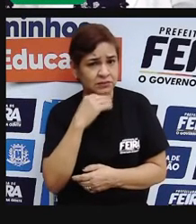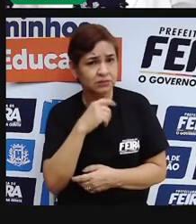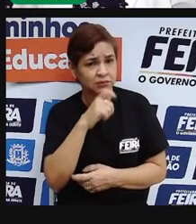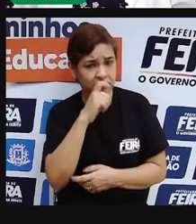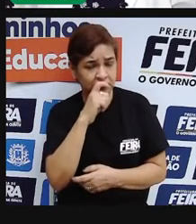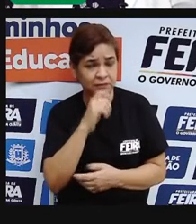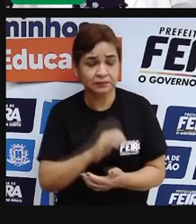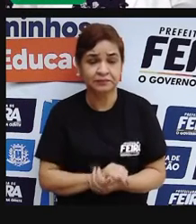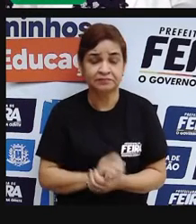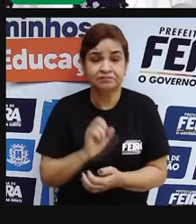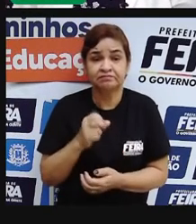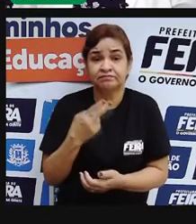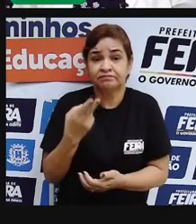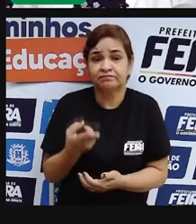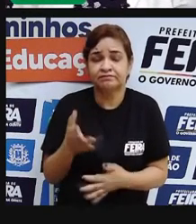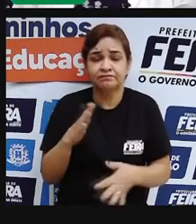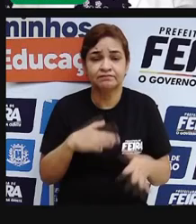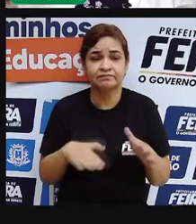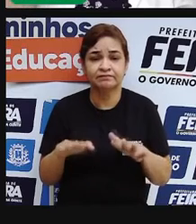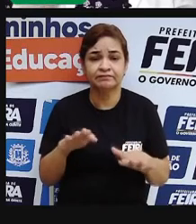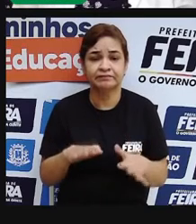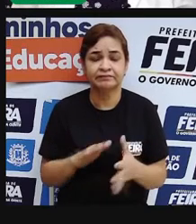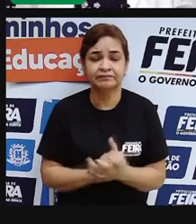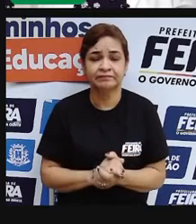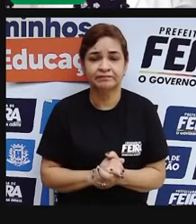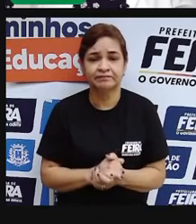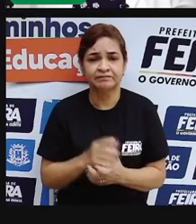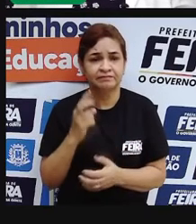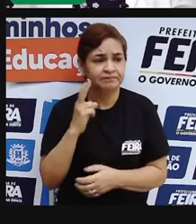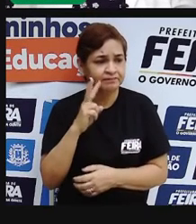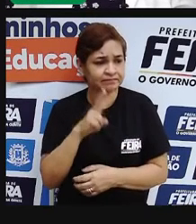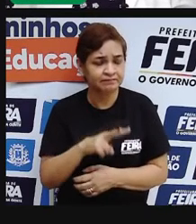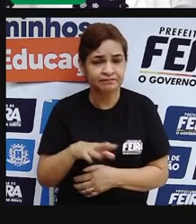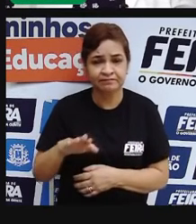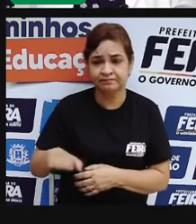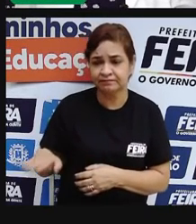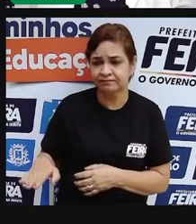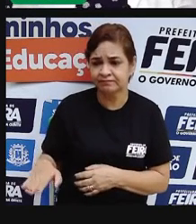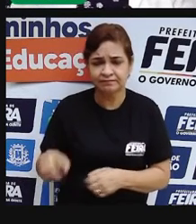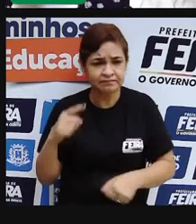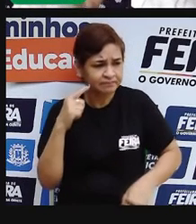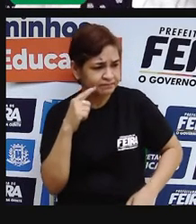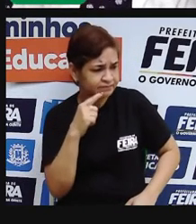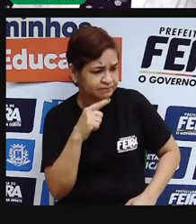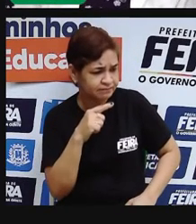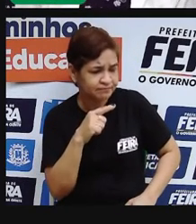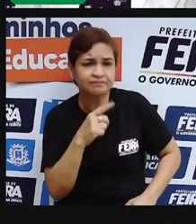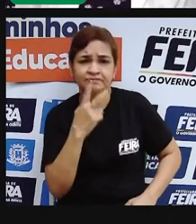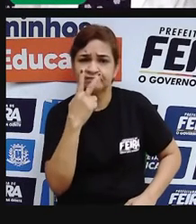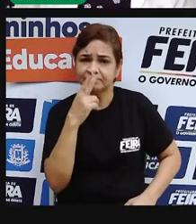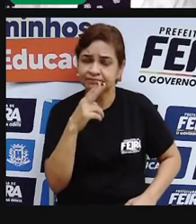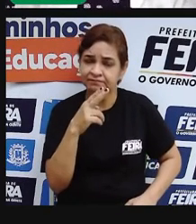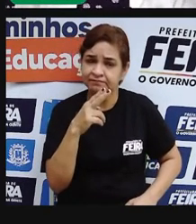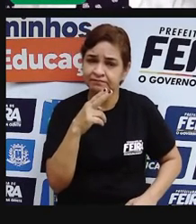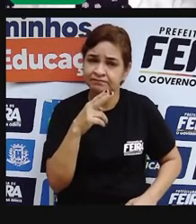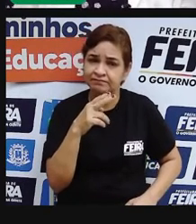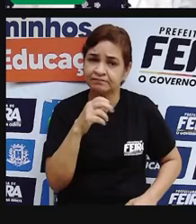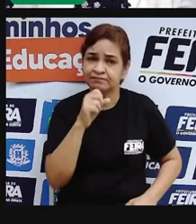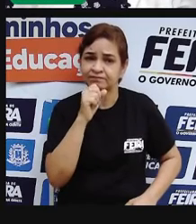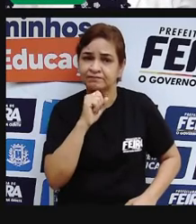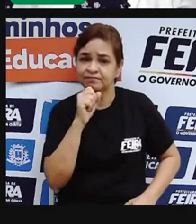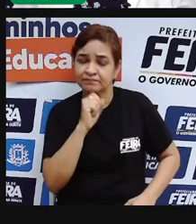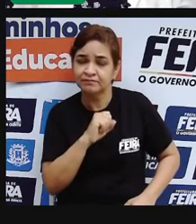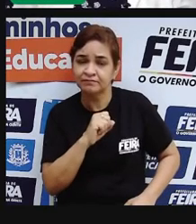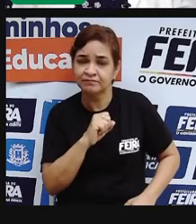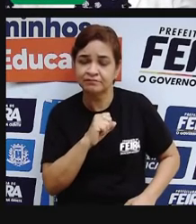ou então às vezes a pessoa diz assim olha aquela criança é a cara do avô a cara da avó né